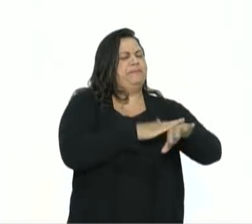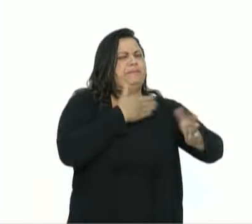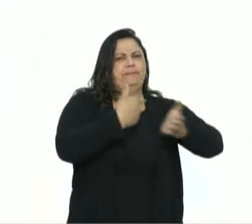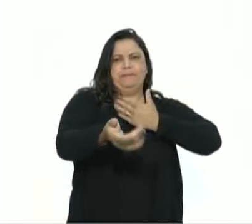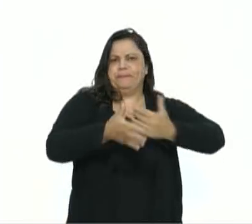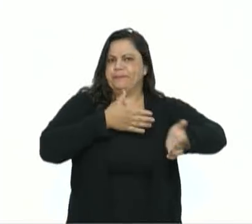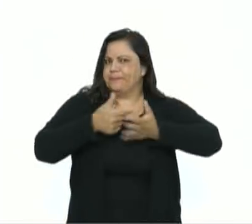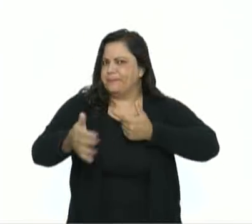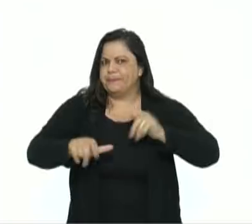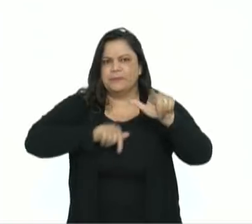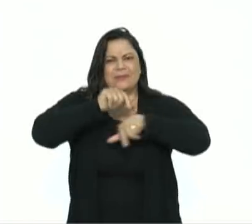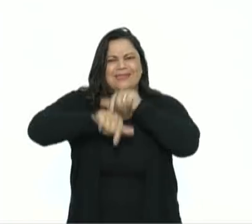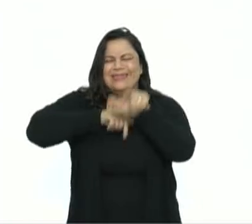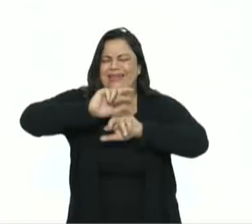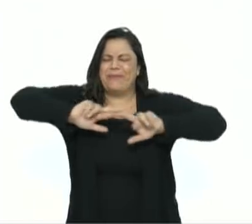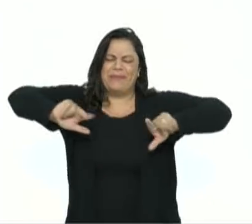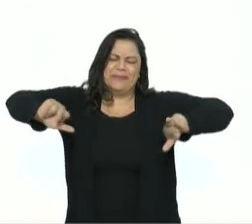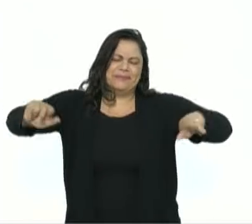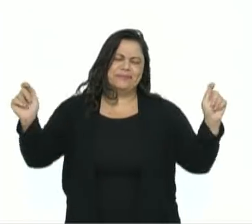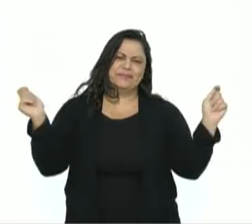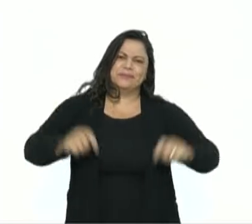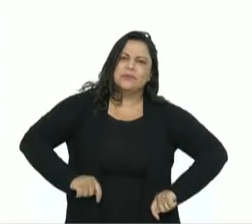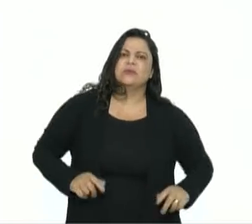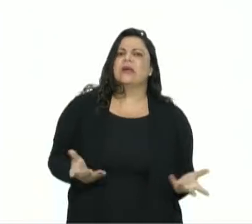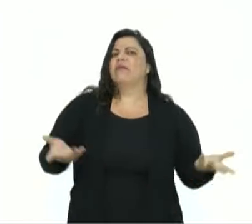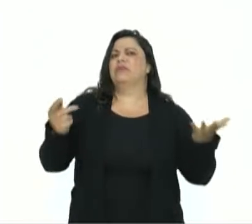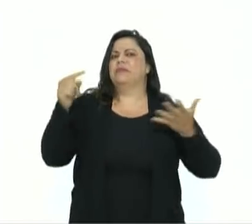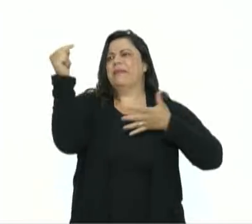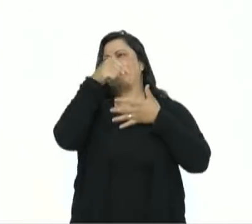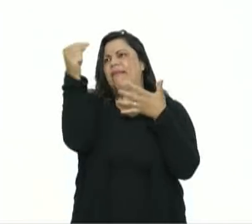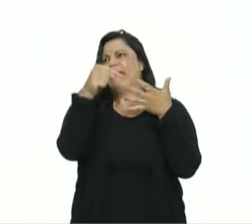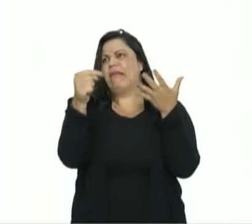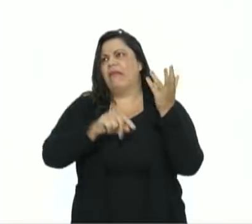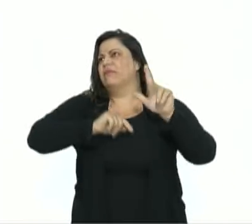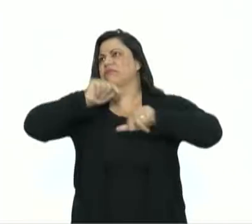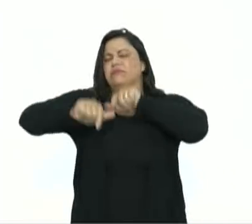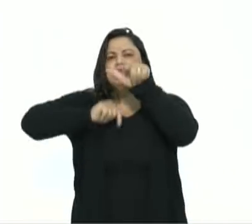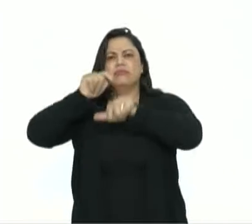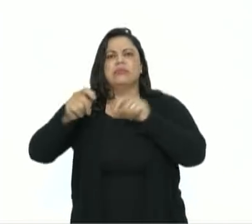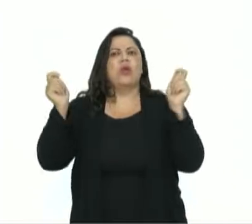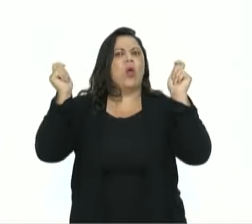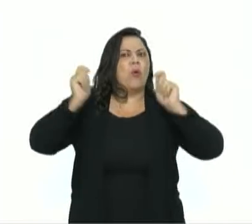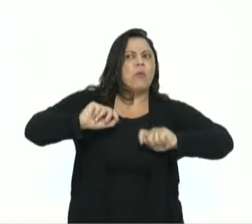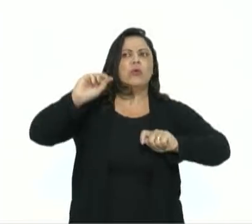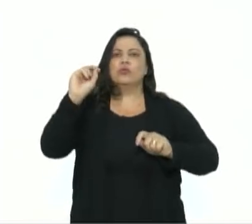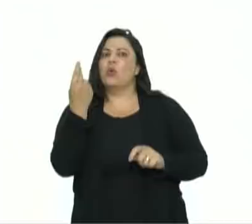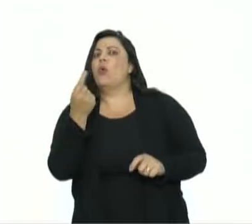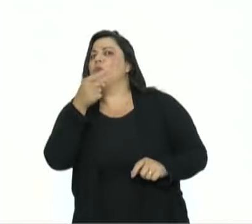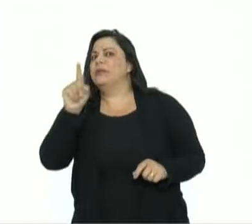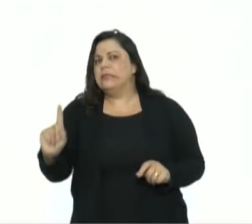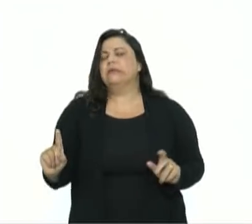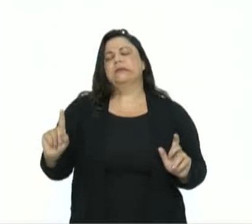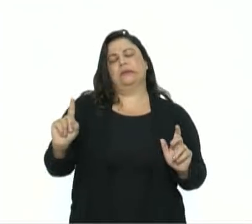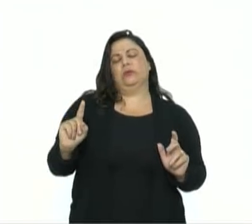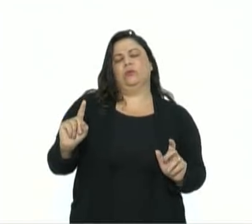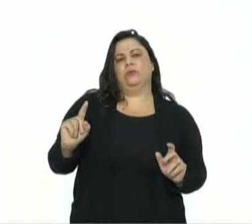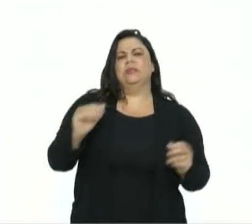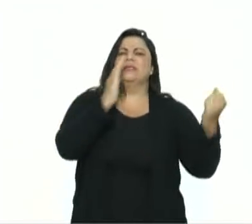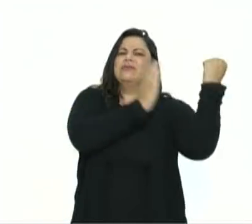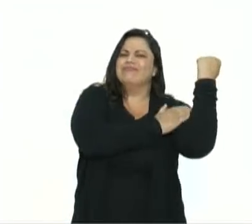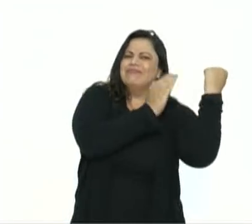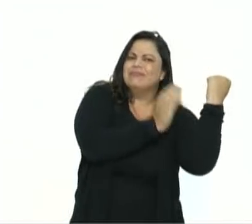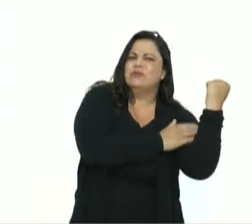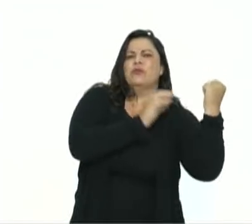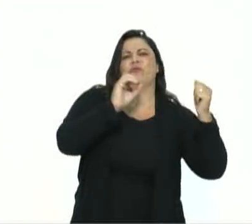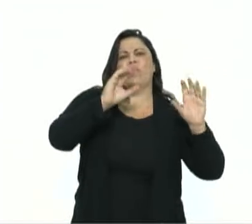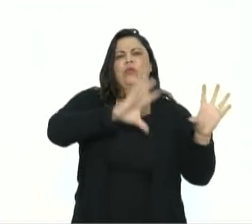ou tarefa que pode ou não exigir a força ou deslocamento. Em